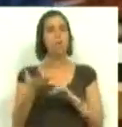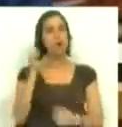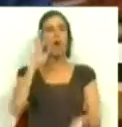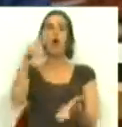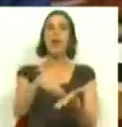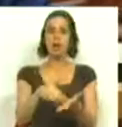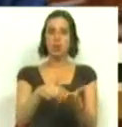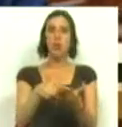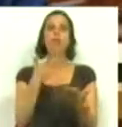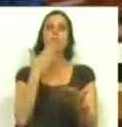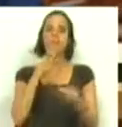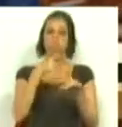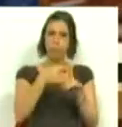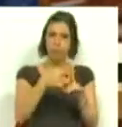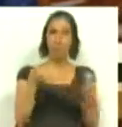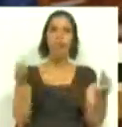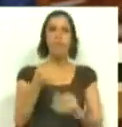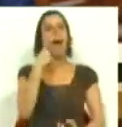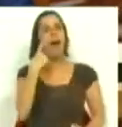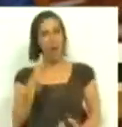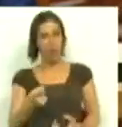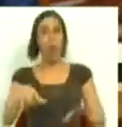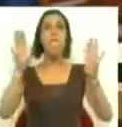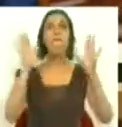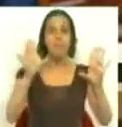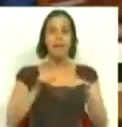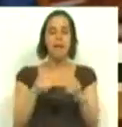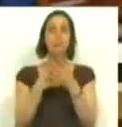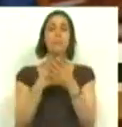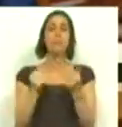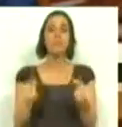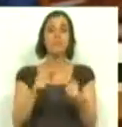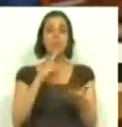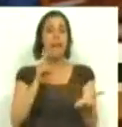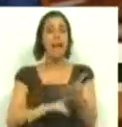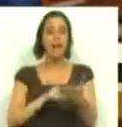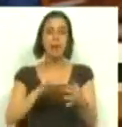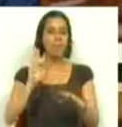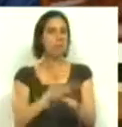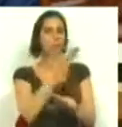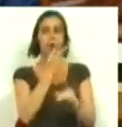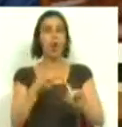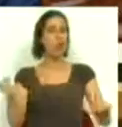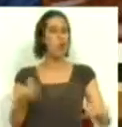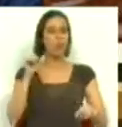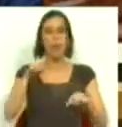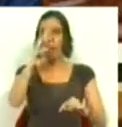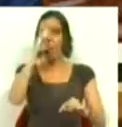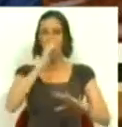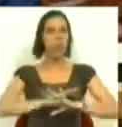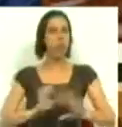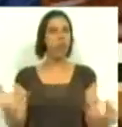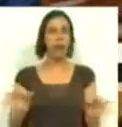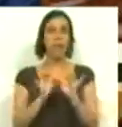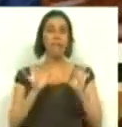alcançou resultados proveitosos, reconhecemos-lo, mas foi ultrapassado pela realidade e já não é hoje